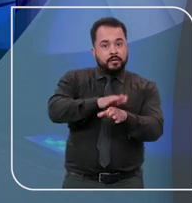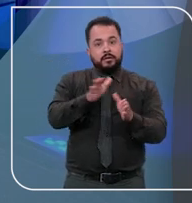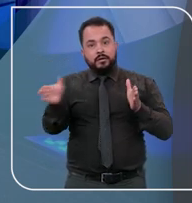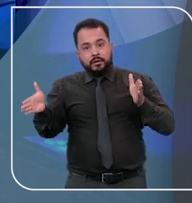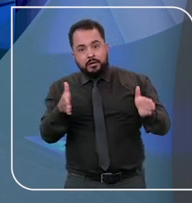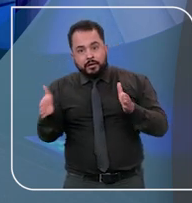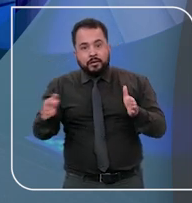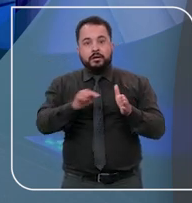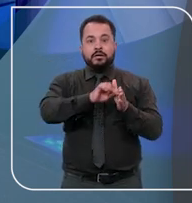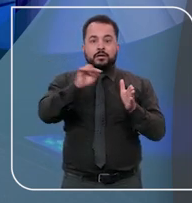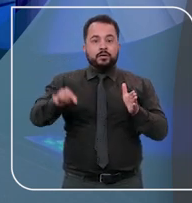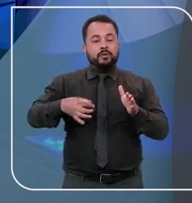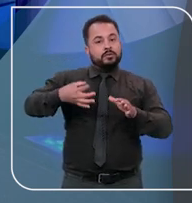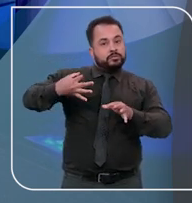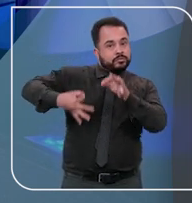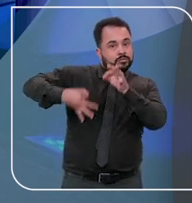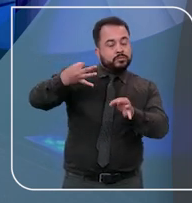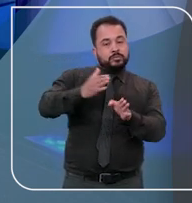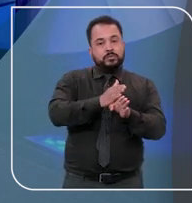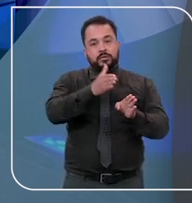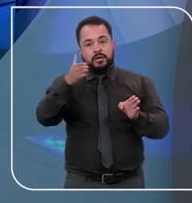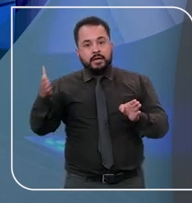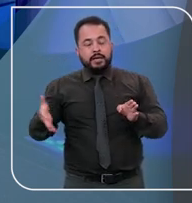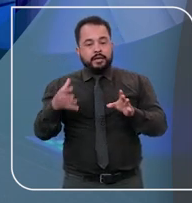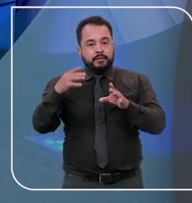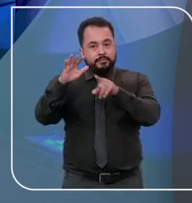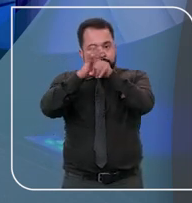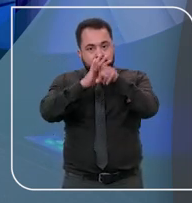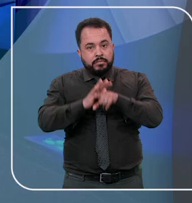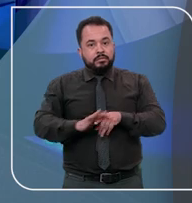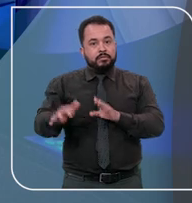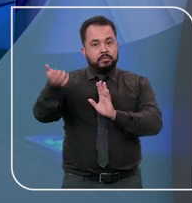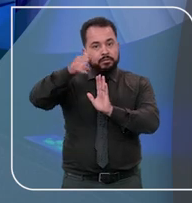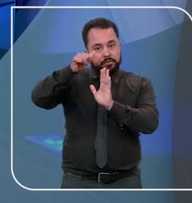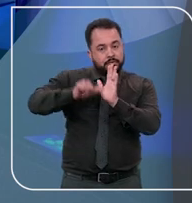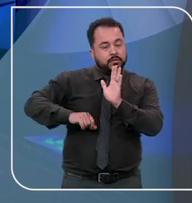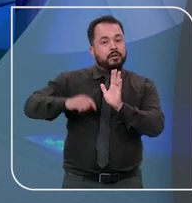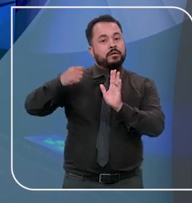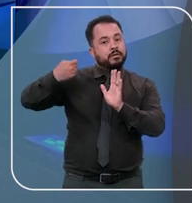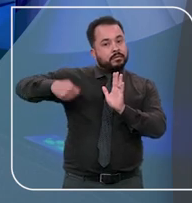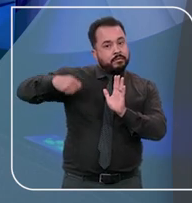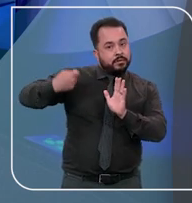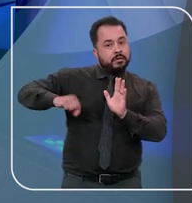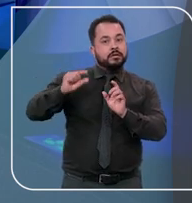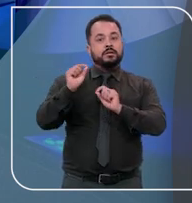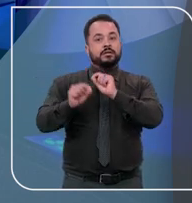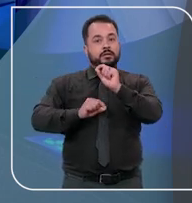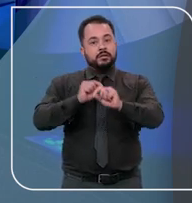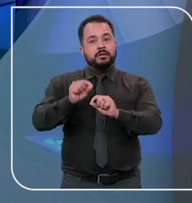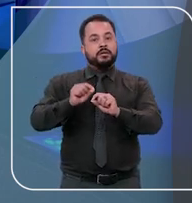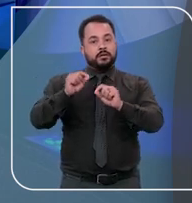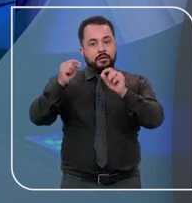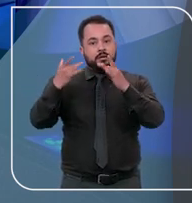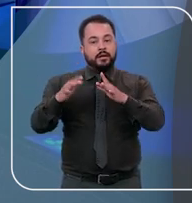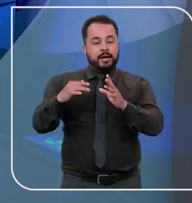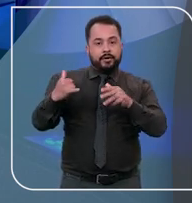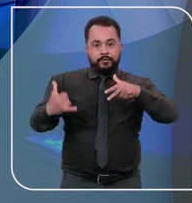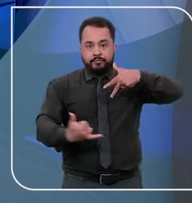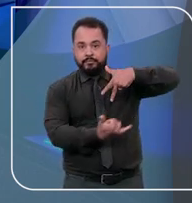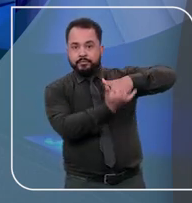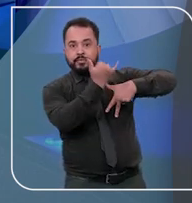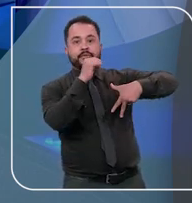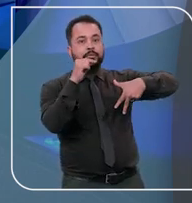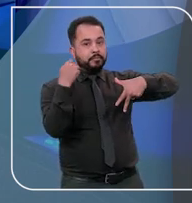de duração fixado pelo juízo, desde que ele reavalie posteriormente a necessidade de mantê-las, sempre ouvindo a